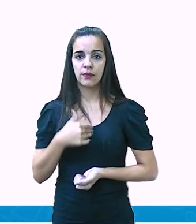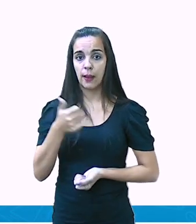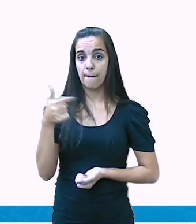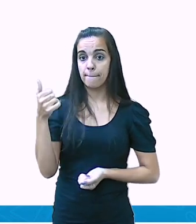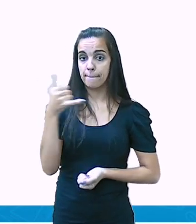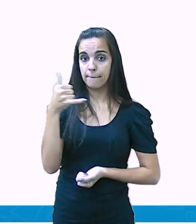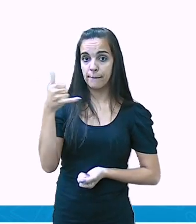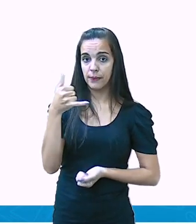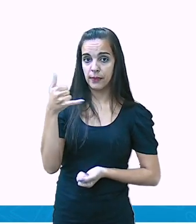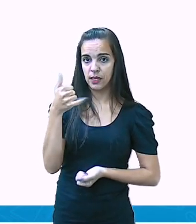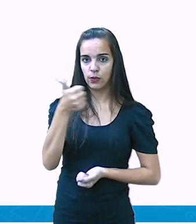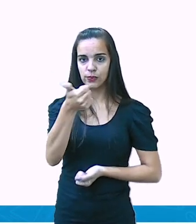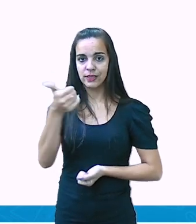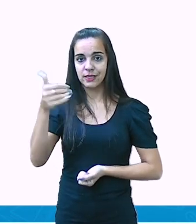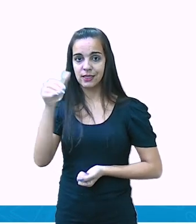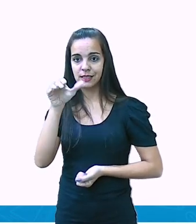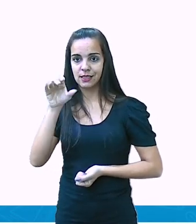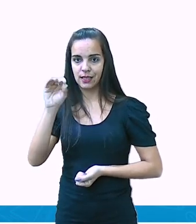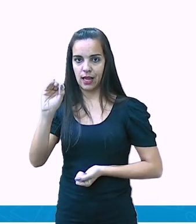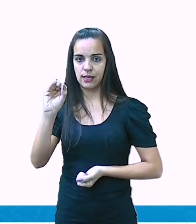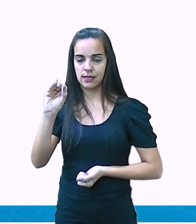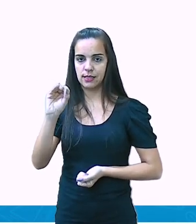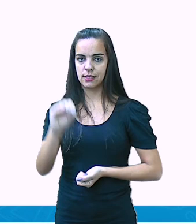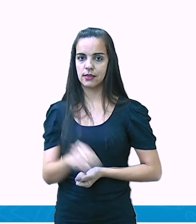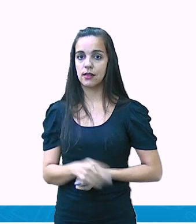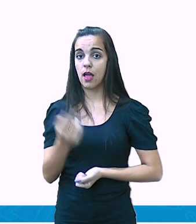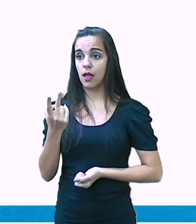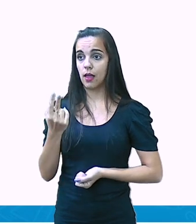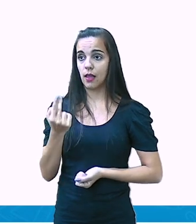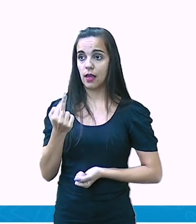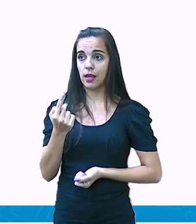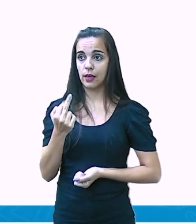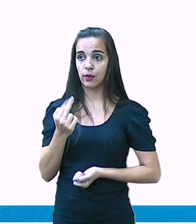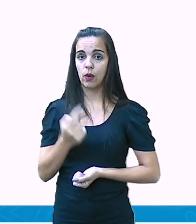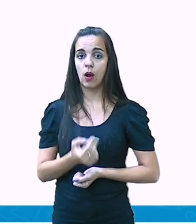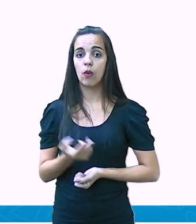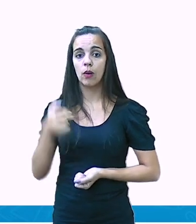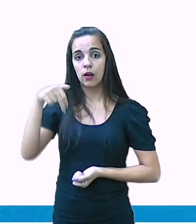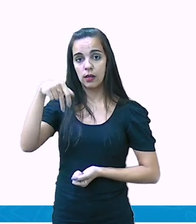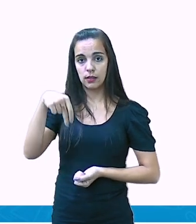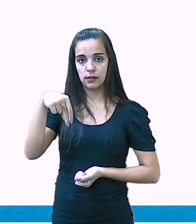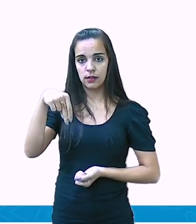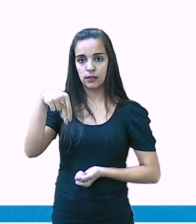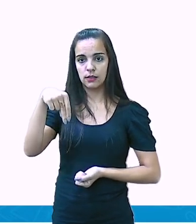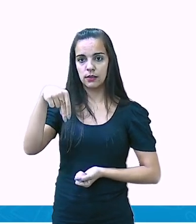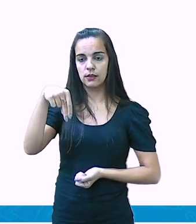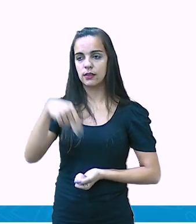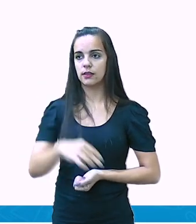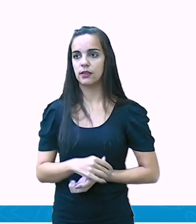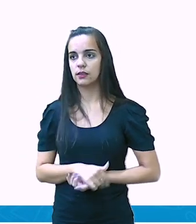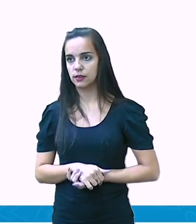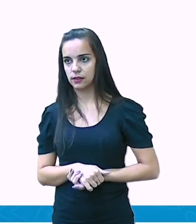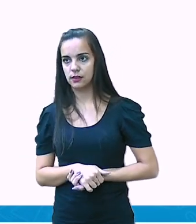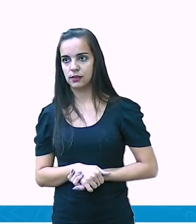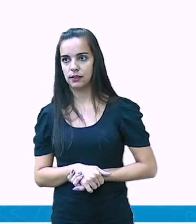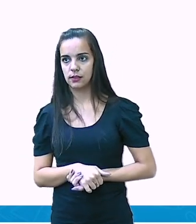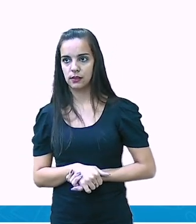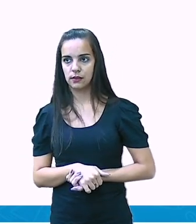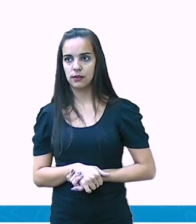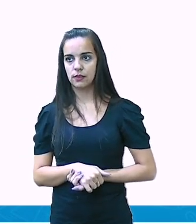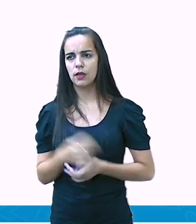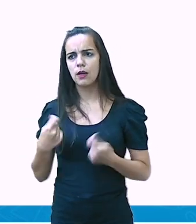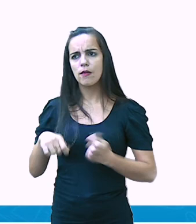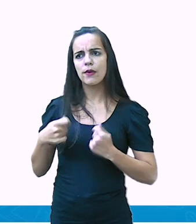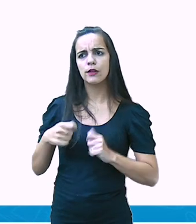aqui ele passa a ser subtraído. E eu isolo a incógnita que eu estou